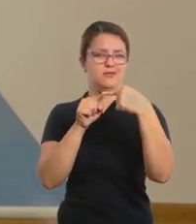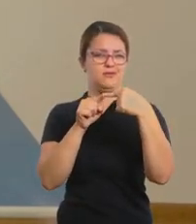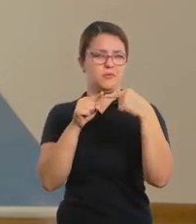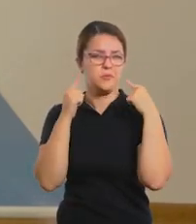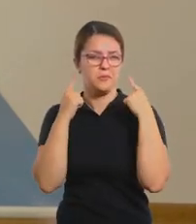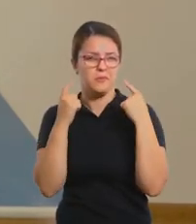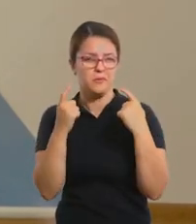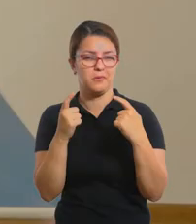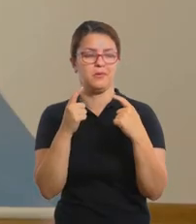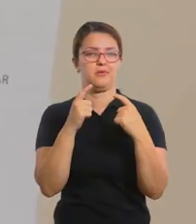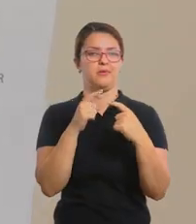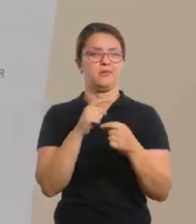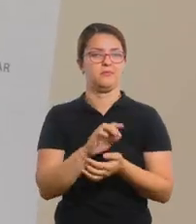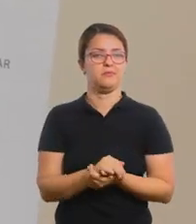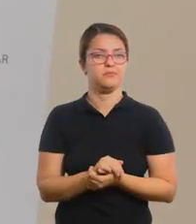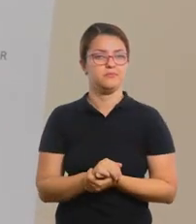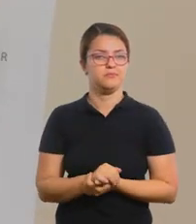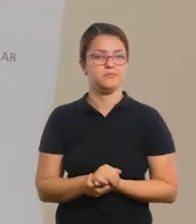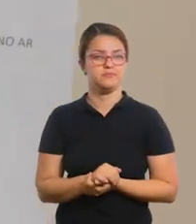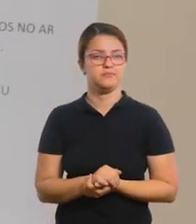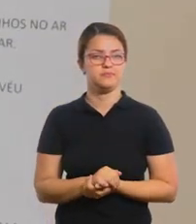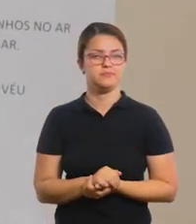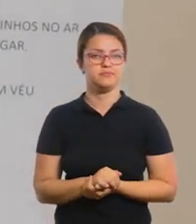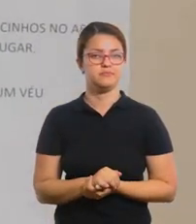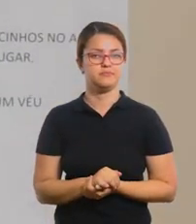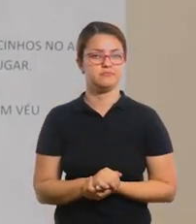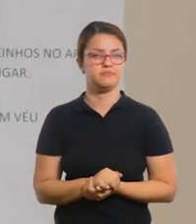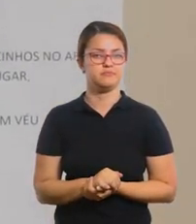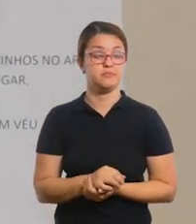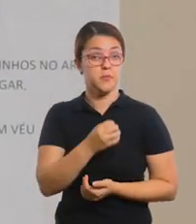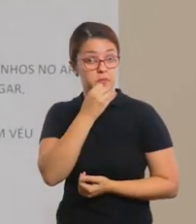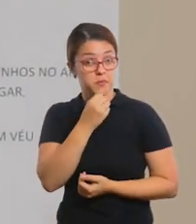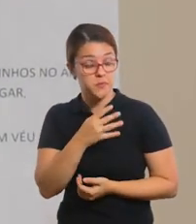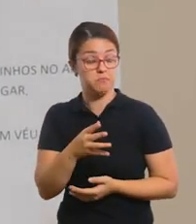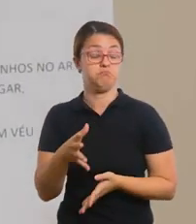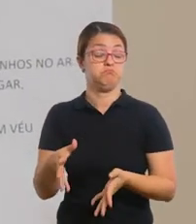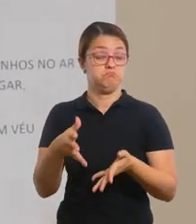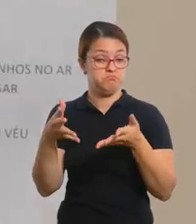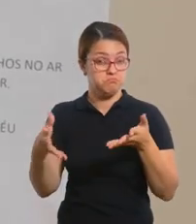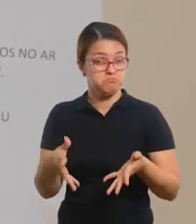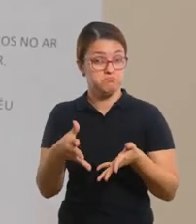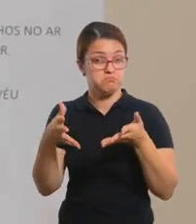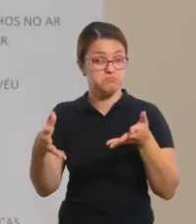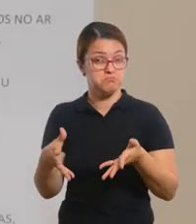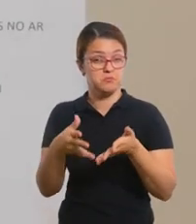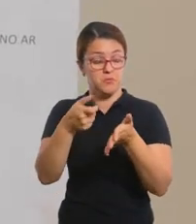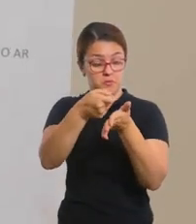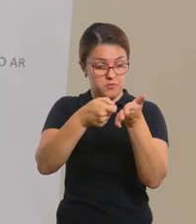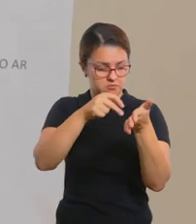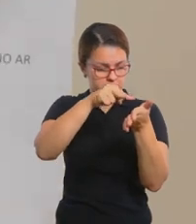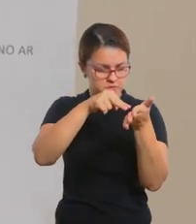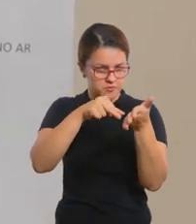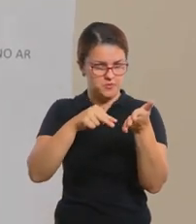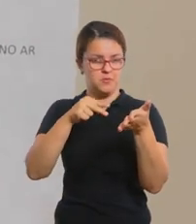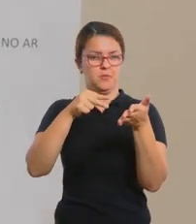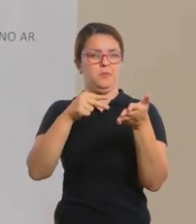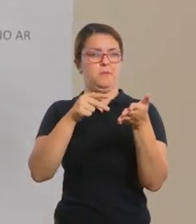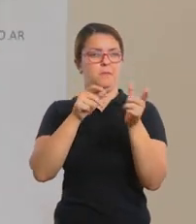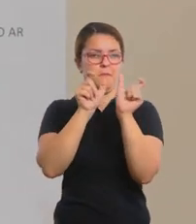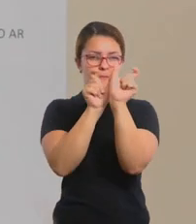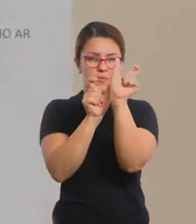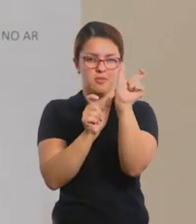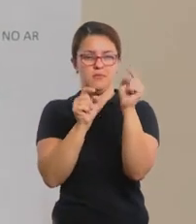você explorar bastante as rimas com a criança, tá? Vai enriquecer bastante o trabalho de